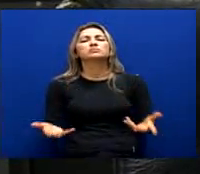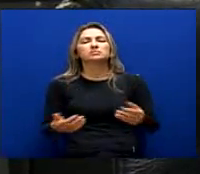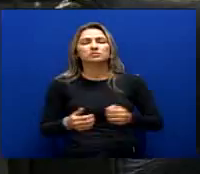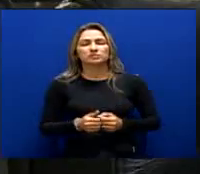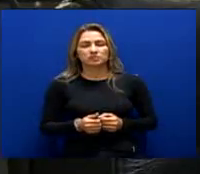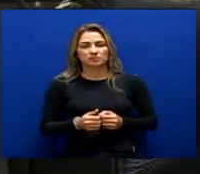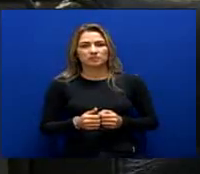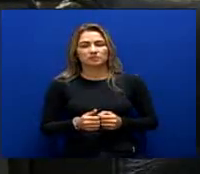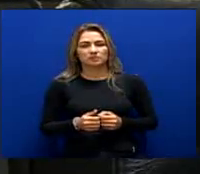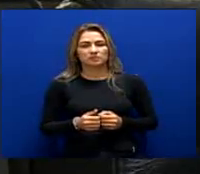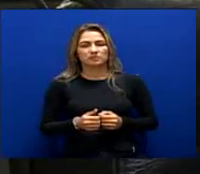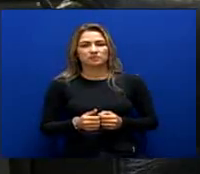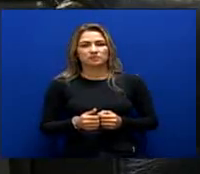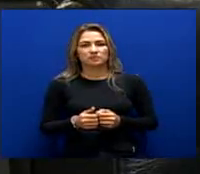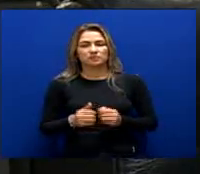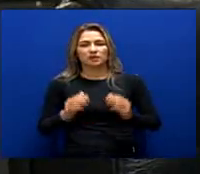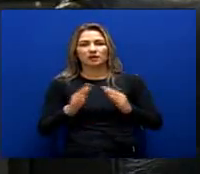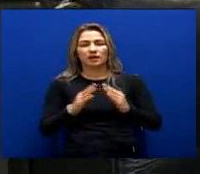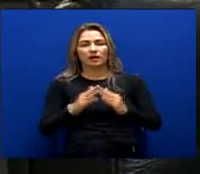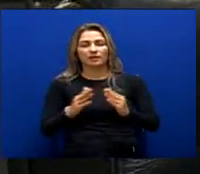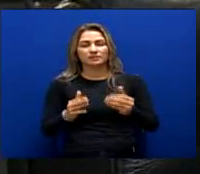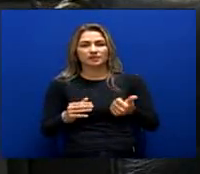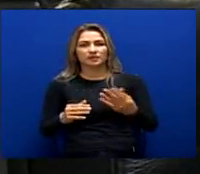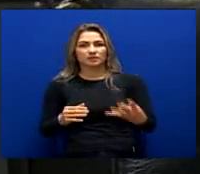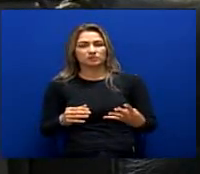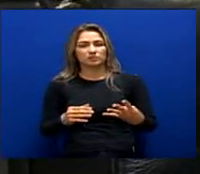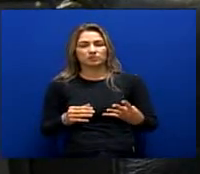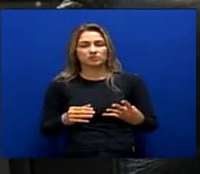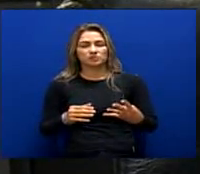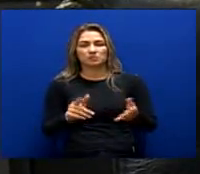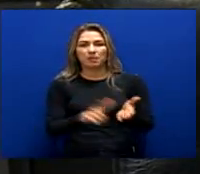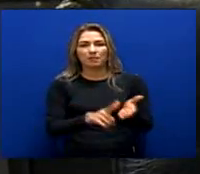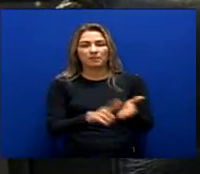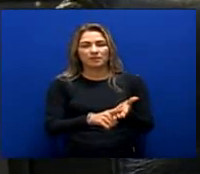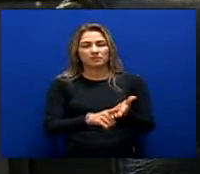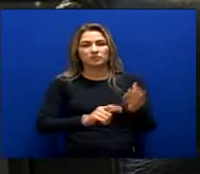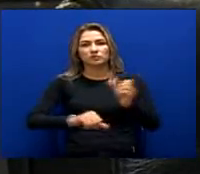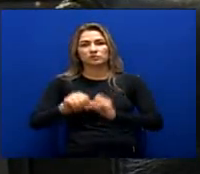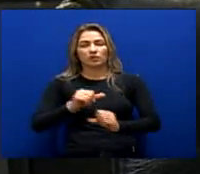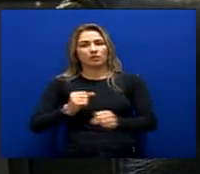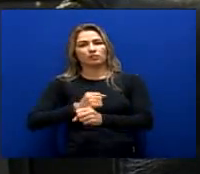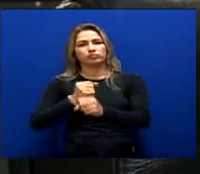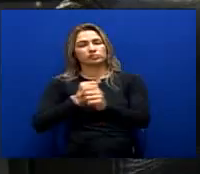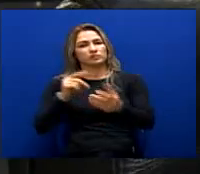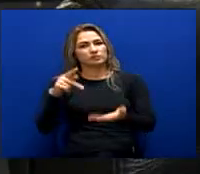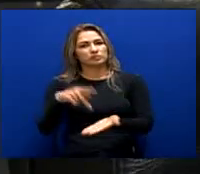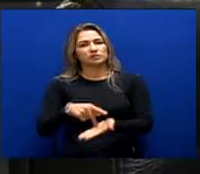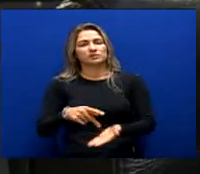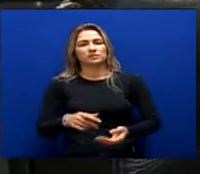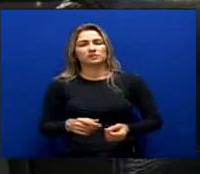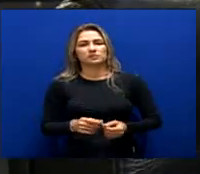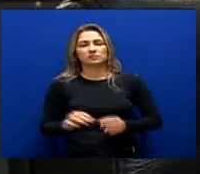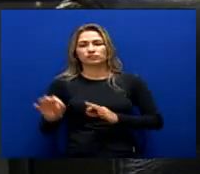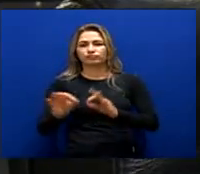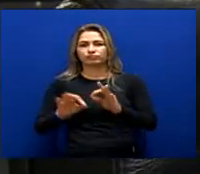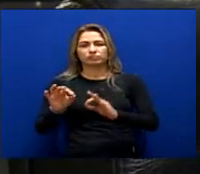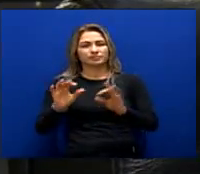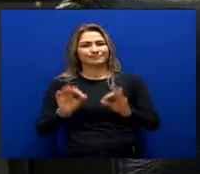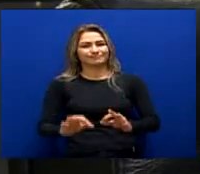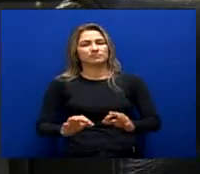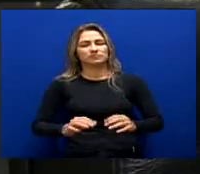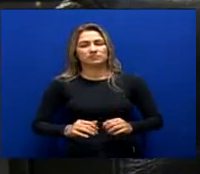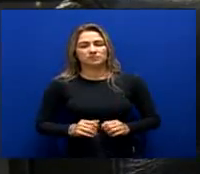realmente existem né que ela saia ou então do papel é a gente ver um enfraquecimento